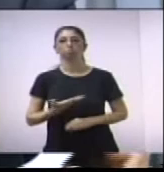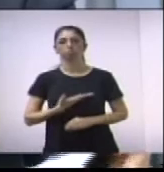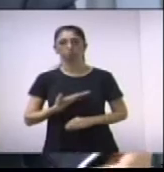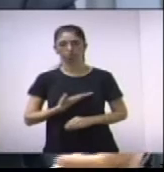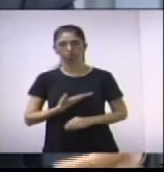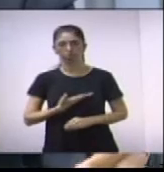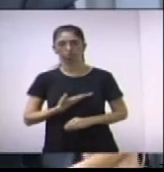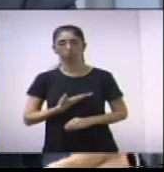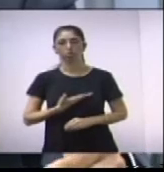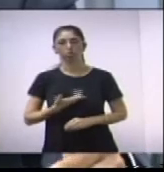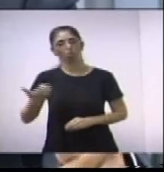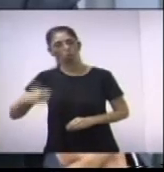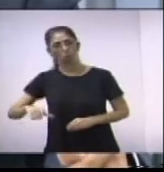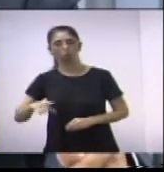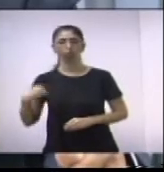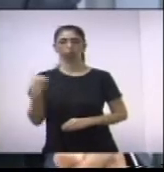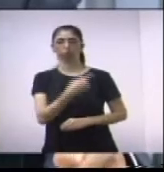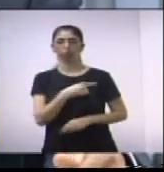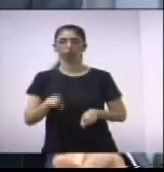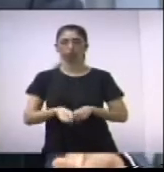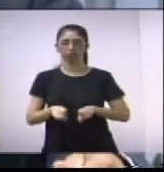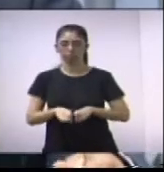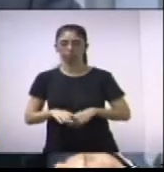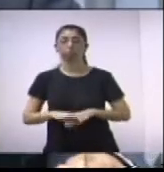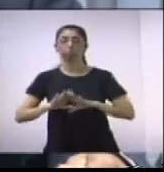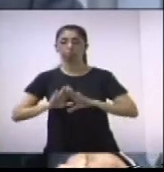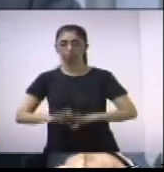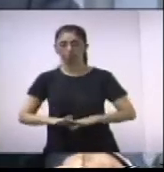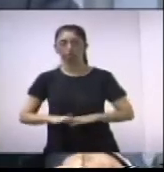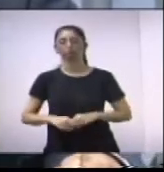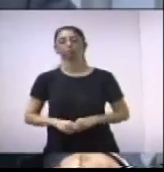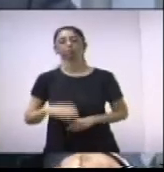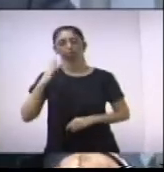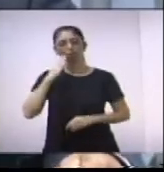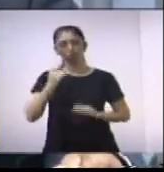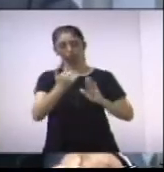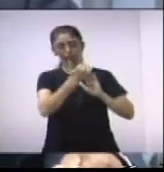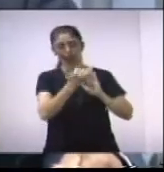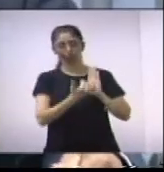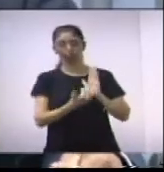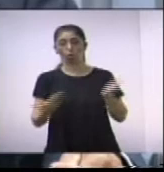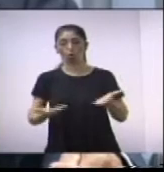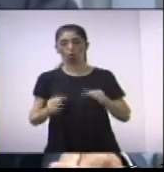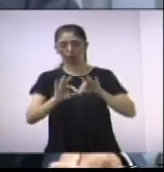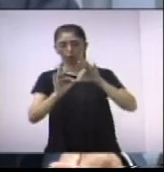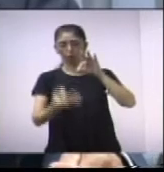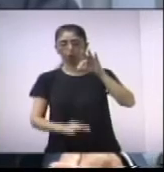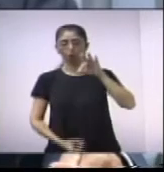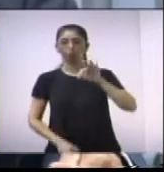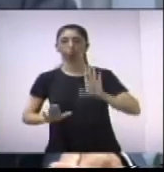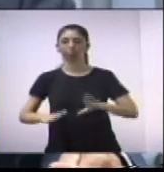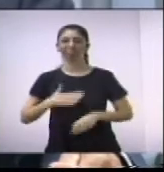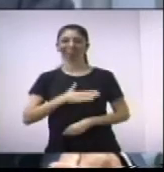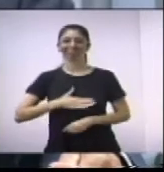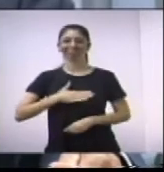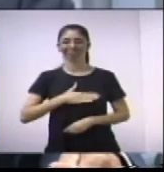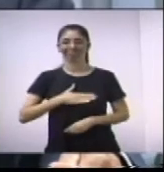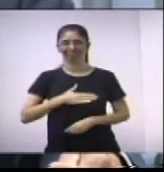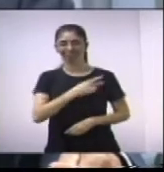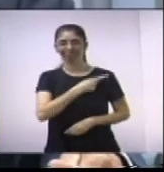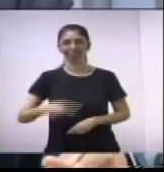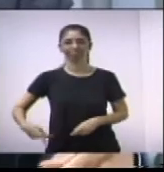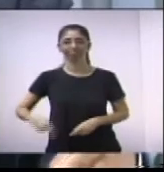mas gostaria, senhor presidente, de também saudar aí o retorno do senhor aqui à nossa